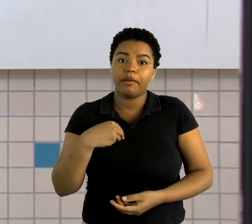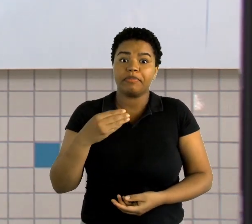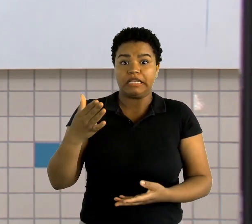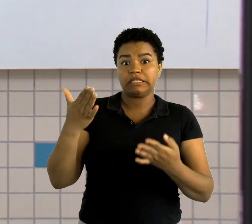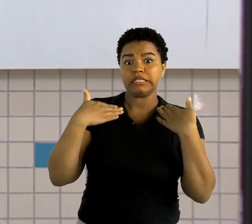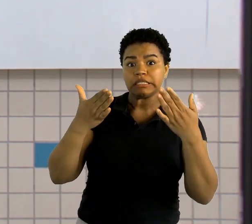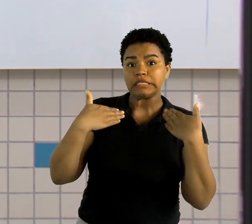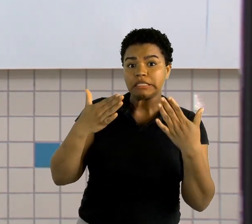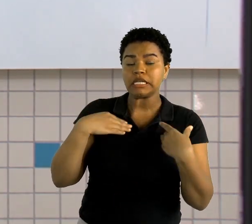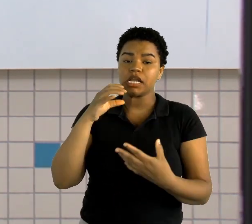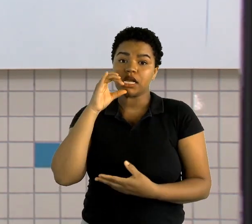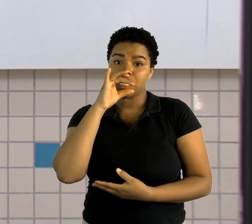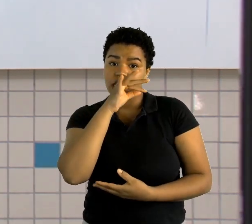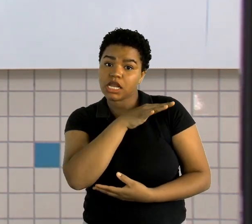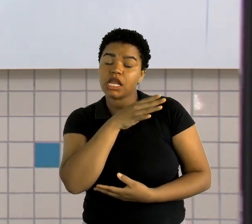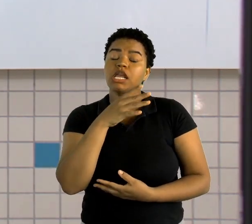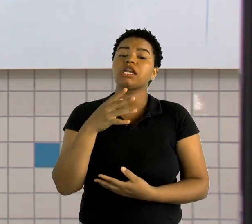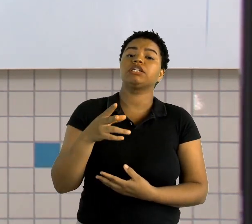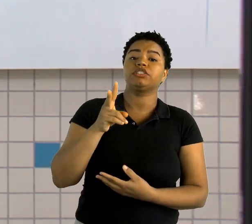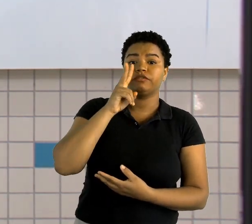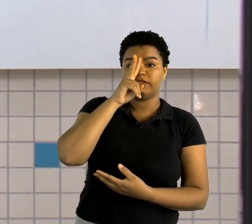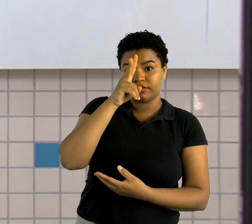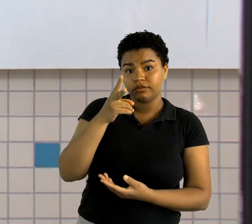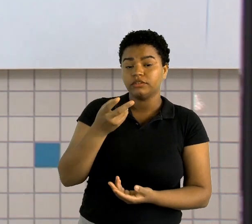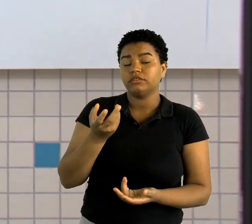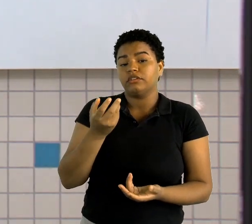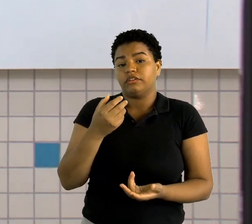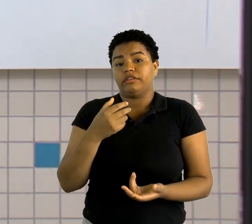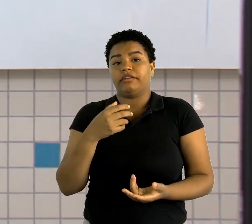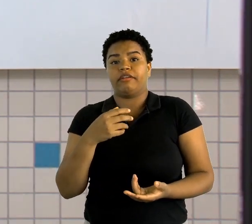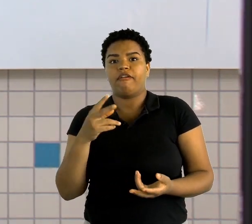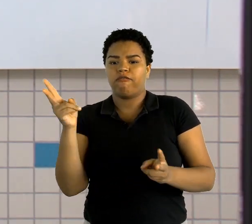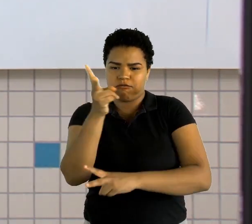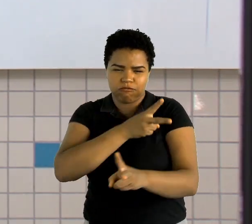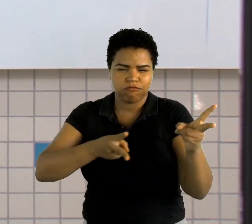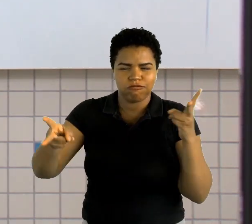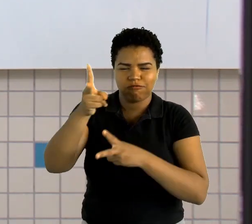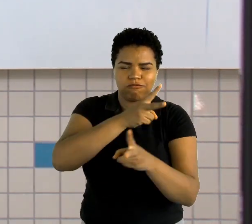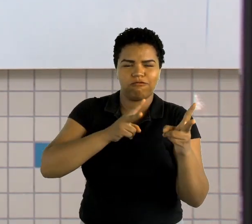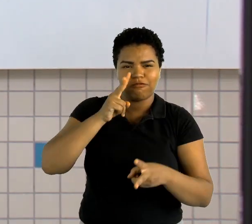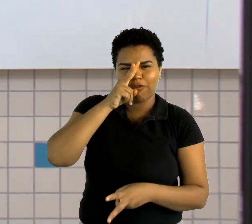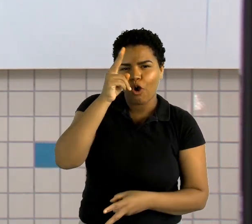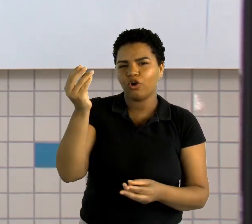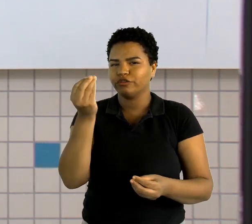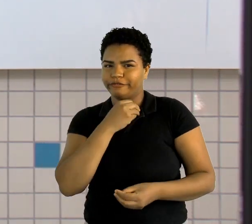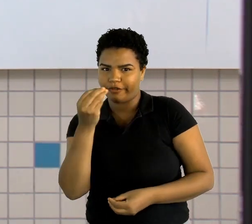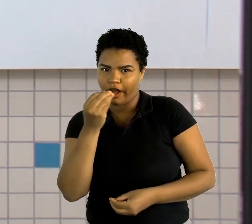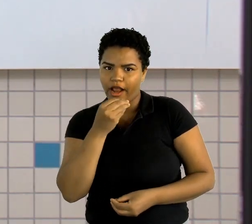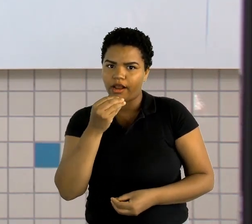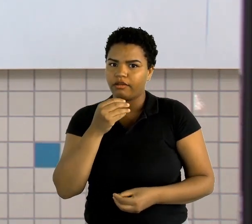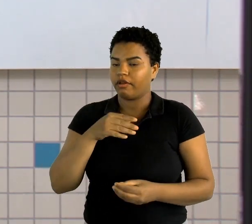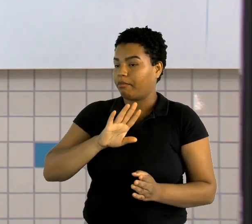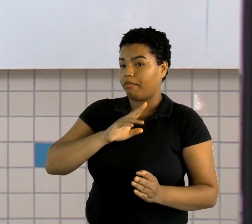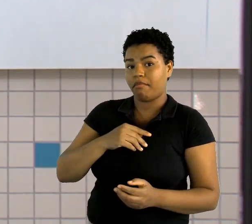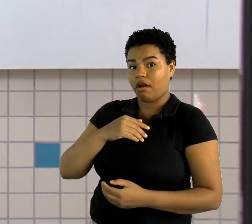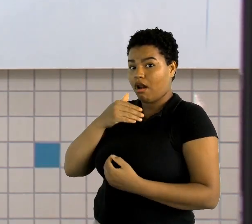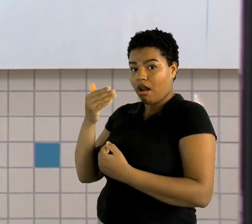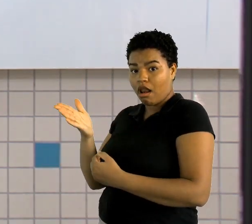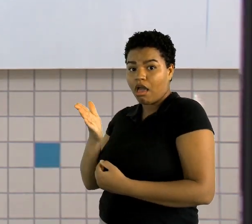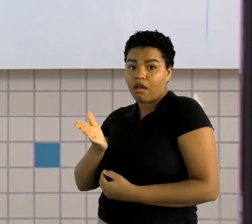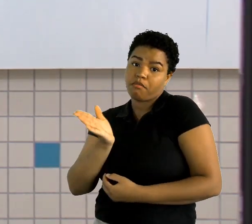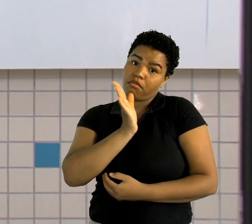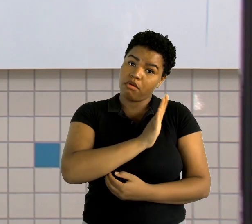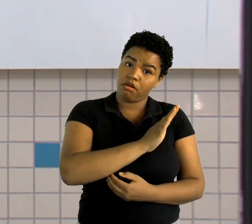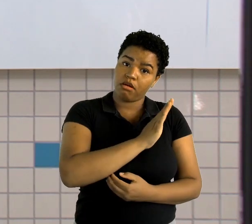fria, vento, se é forte, se é fraco, para que lado vem o vento, a umidade do ar, que é a quantidade